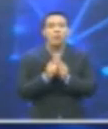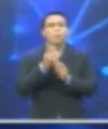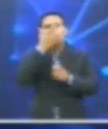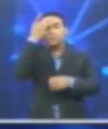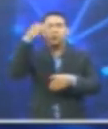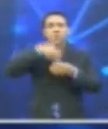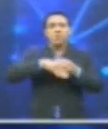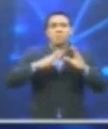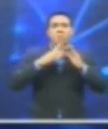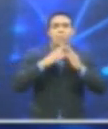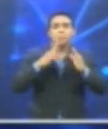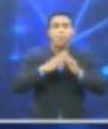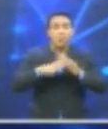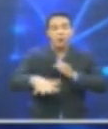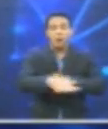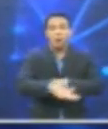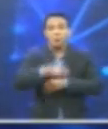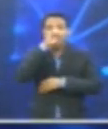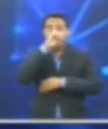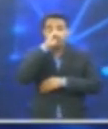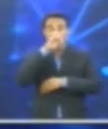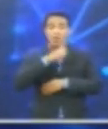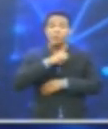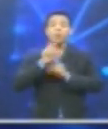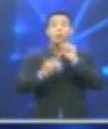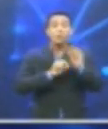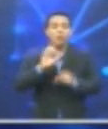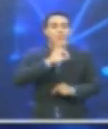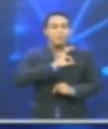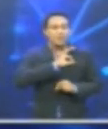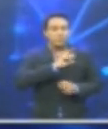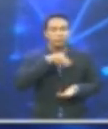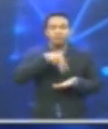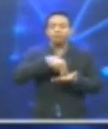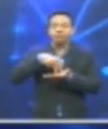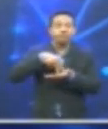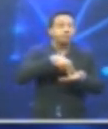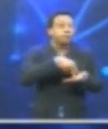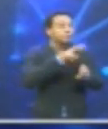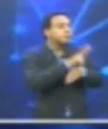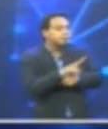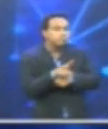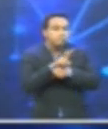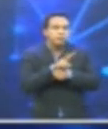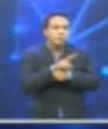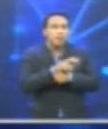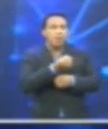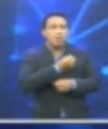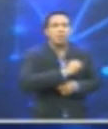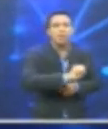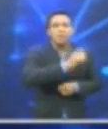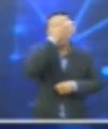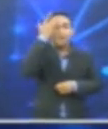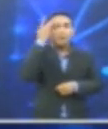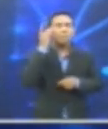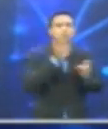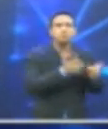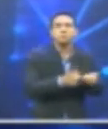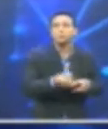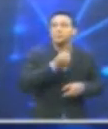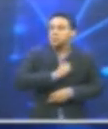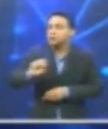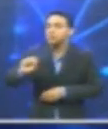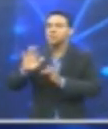região perigosa, ter uma polícia próxima ao seu bairro, defendendo o comerciante, defendendo o pai de família e, com